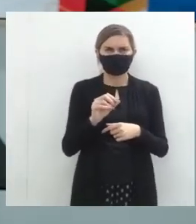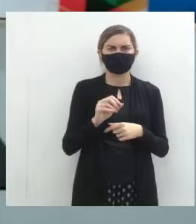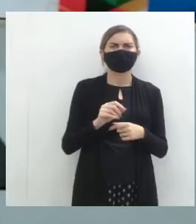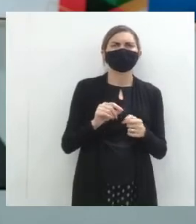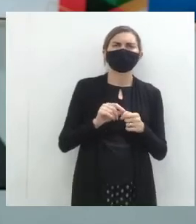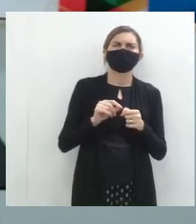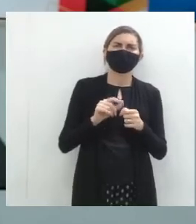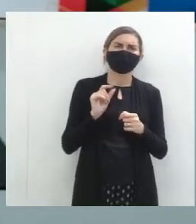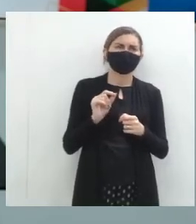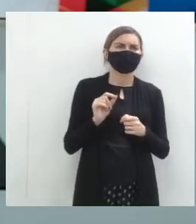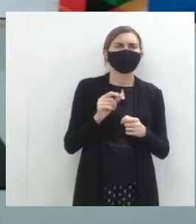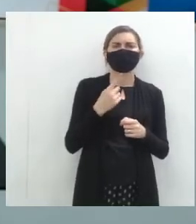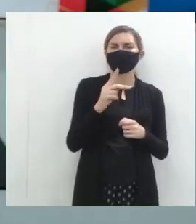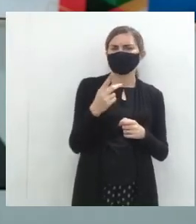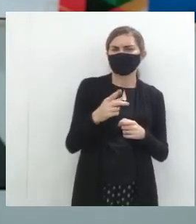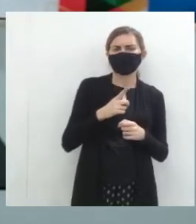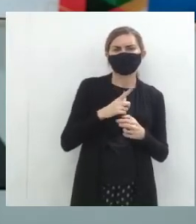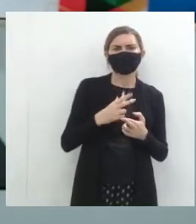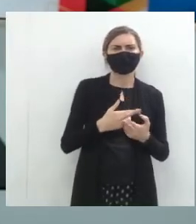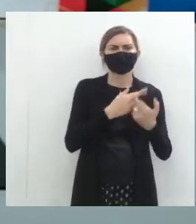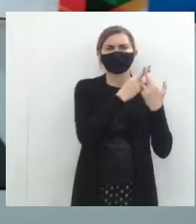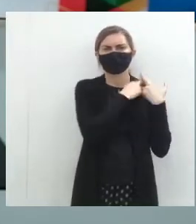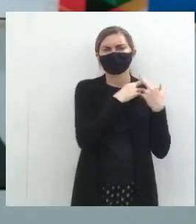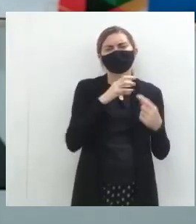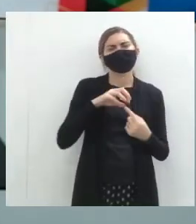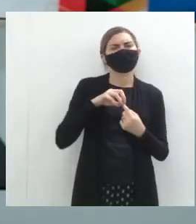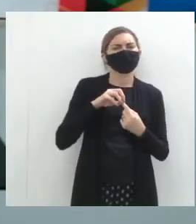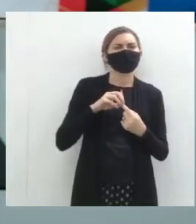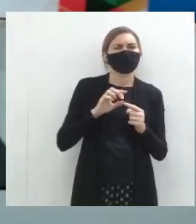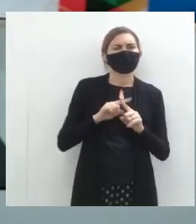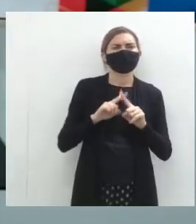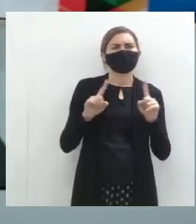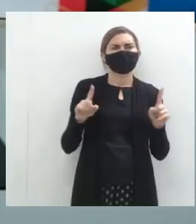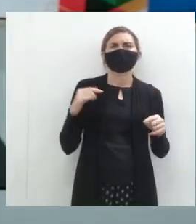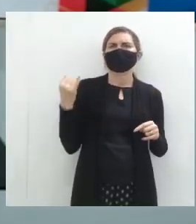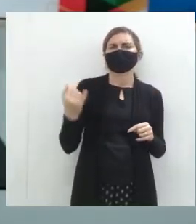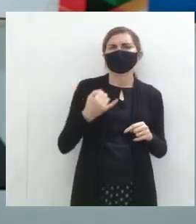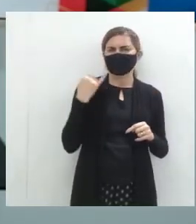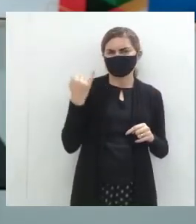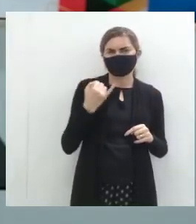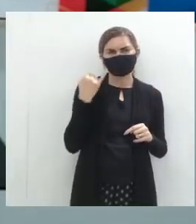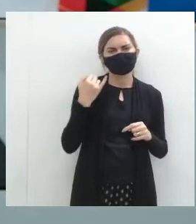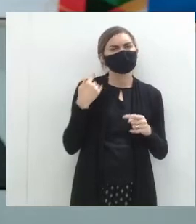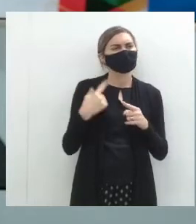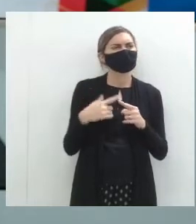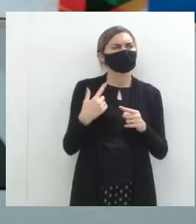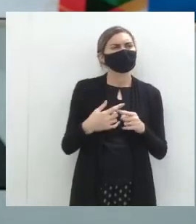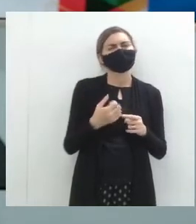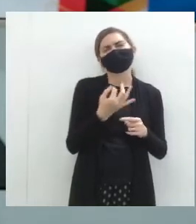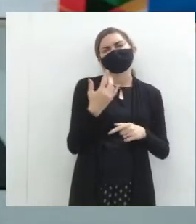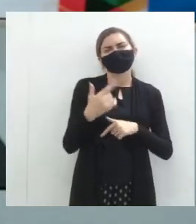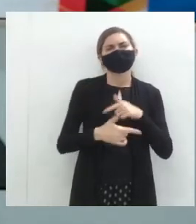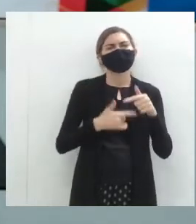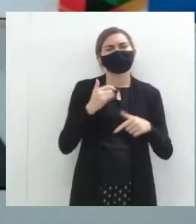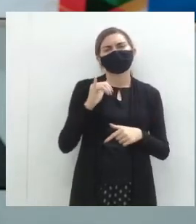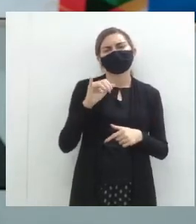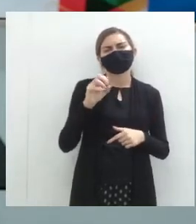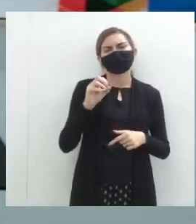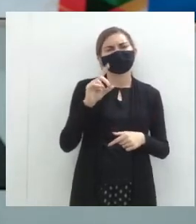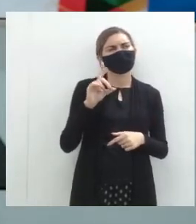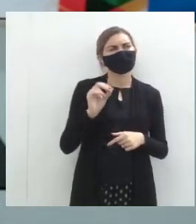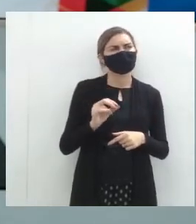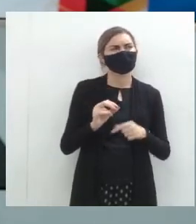vai ser assim. Ele tem uma função única, mas é uma função importantíssima, sabe por quê? Porque quando a gente trabalha com o iodo, a gente vai trabalhar assim,